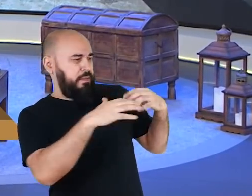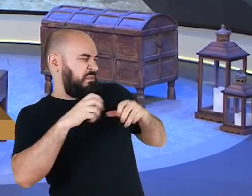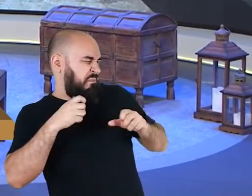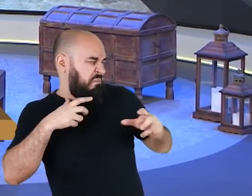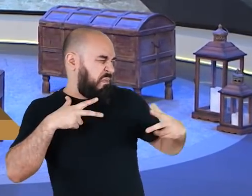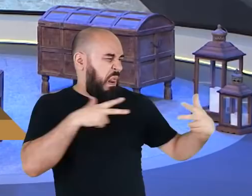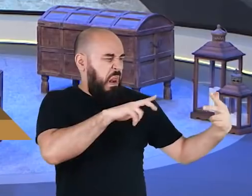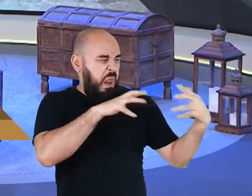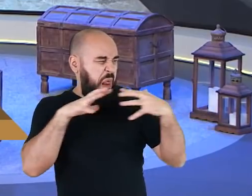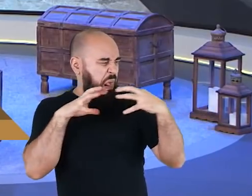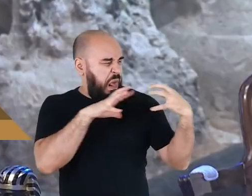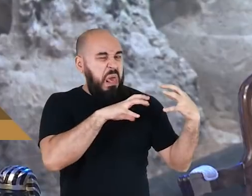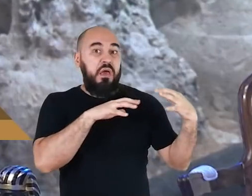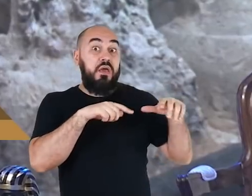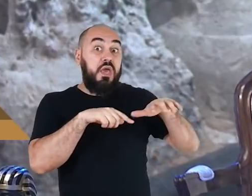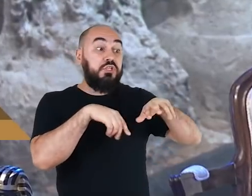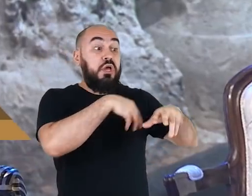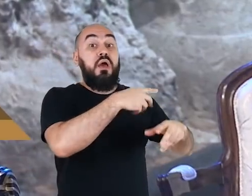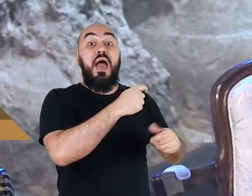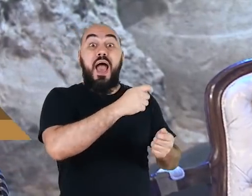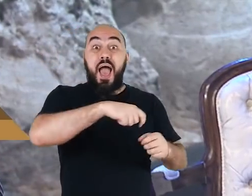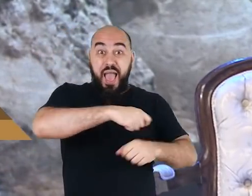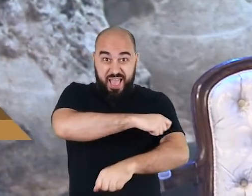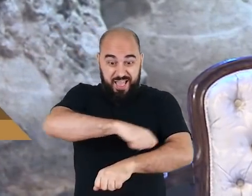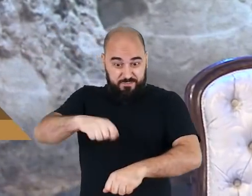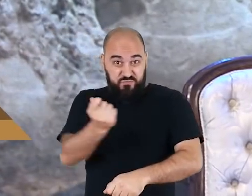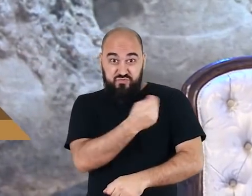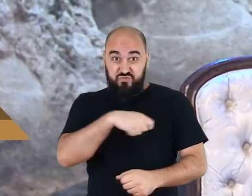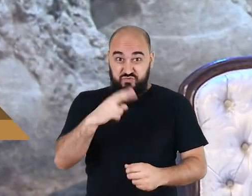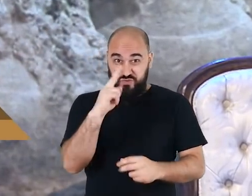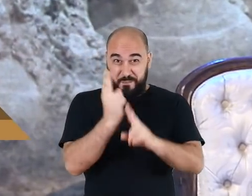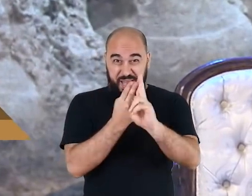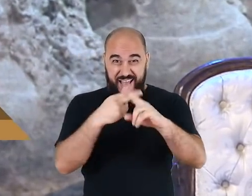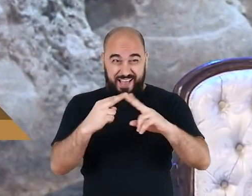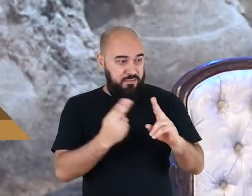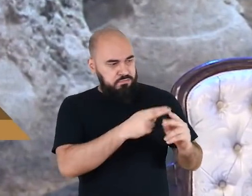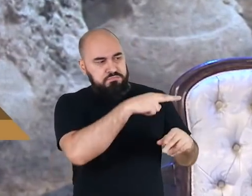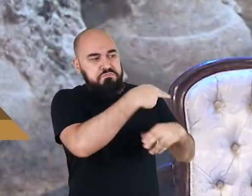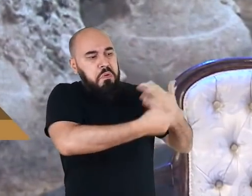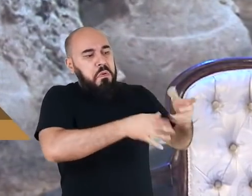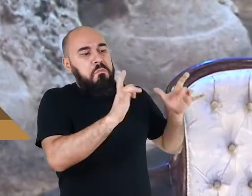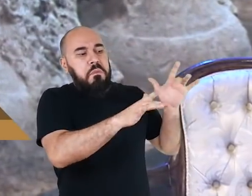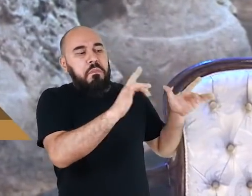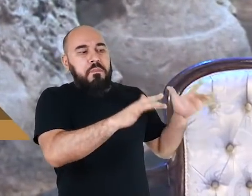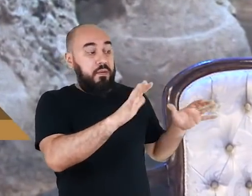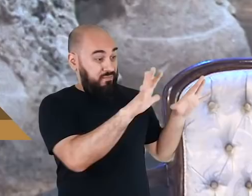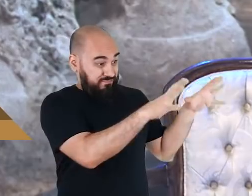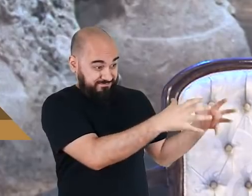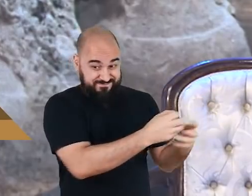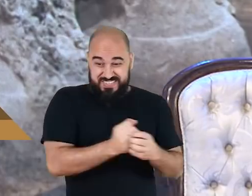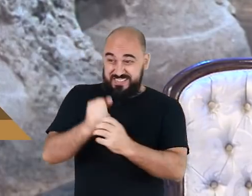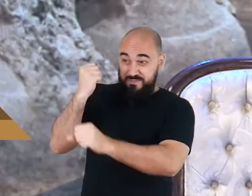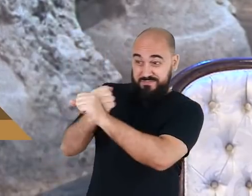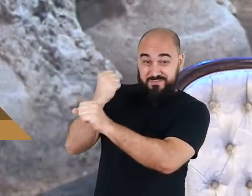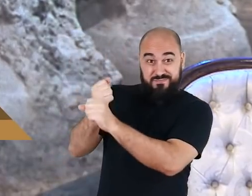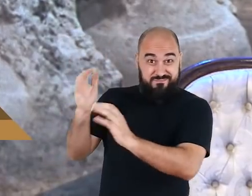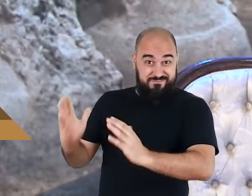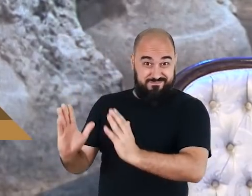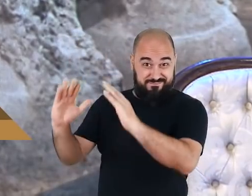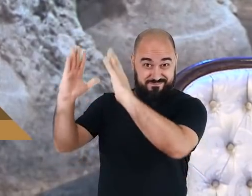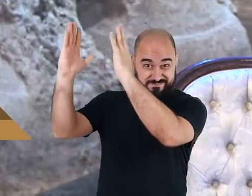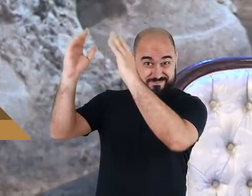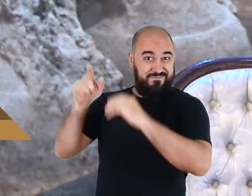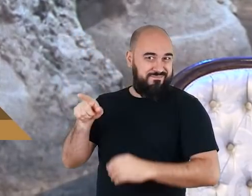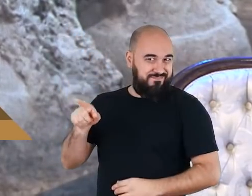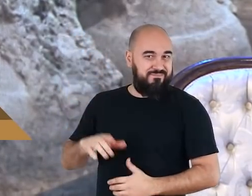foi assim mesmo? Apesar de imponente, ela ficou em pé apenas 55 anos, sendo abalada